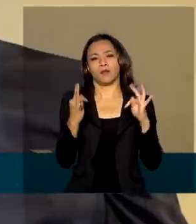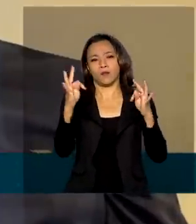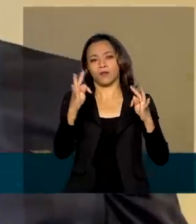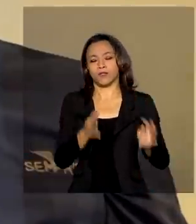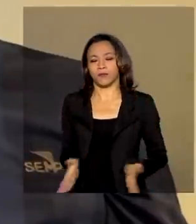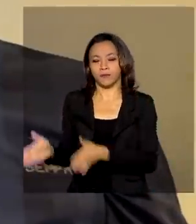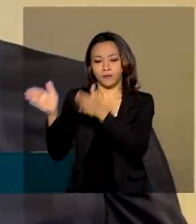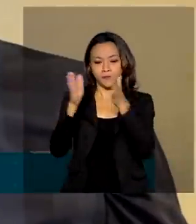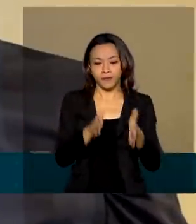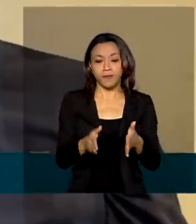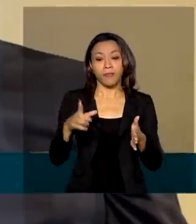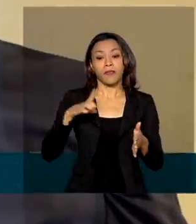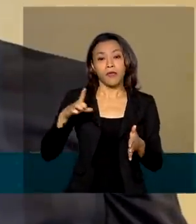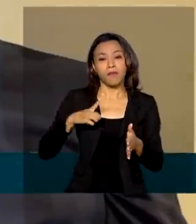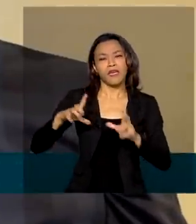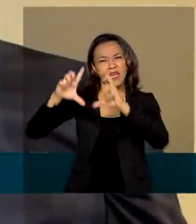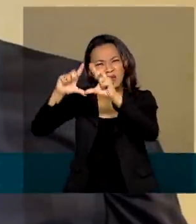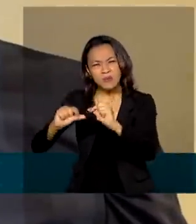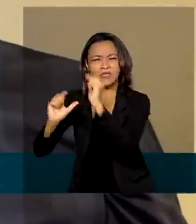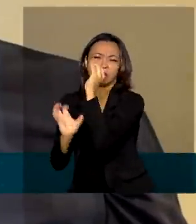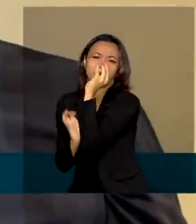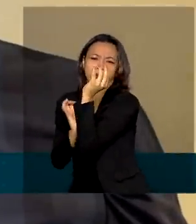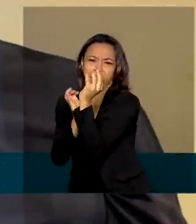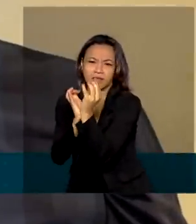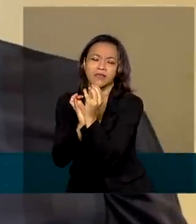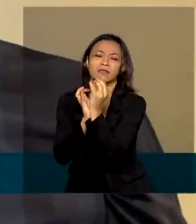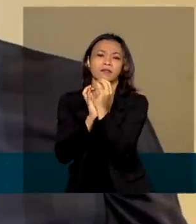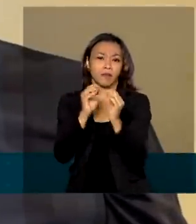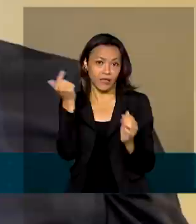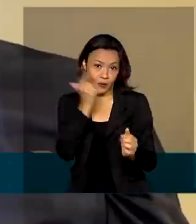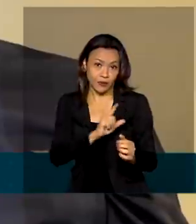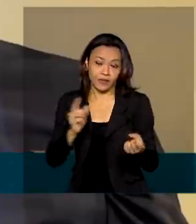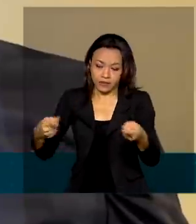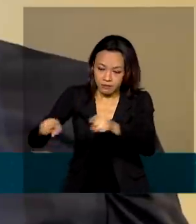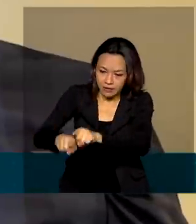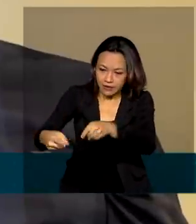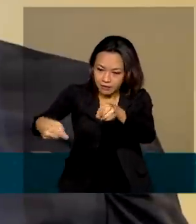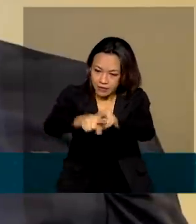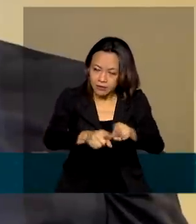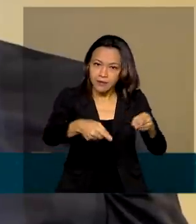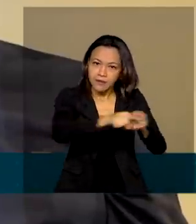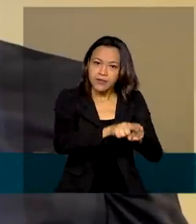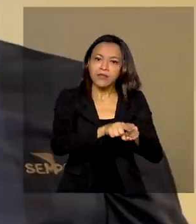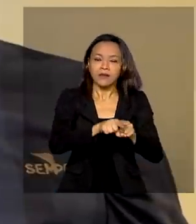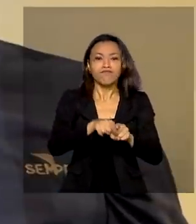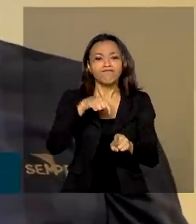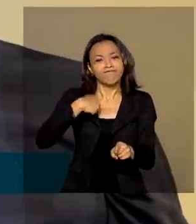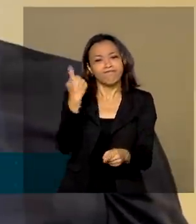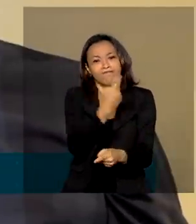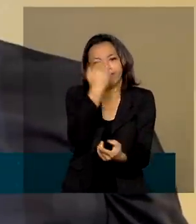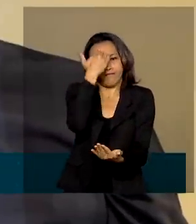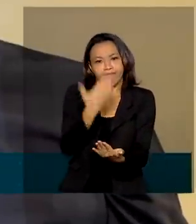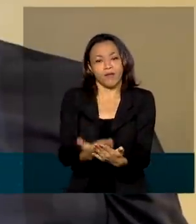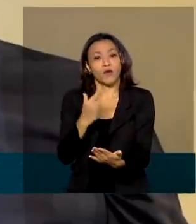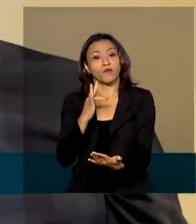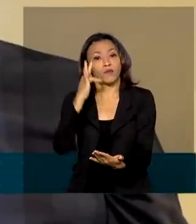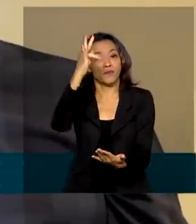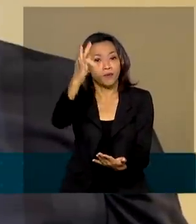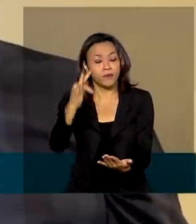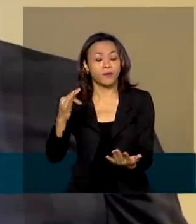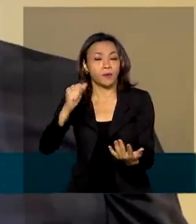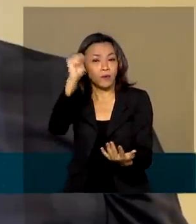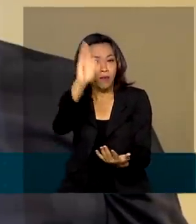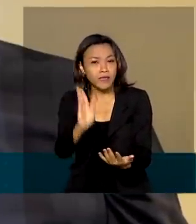menos burocráticos viagens para que essas parcerias aconteça acreditamos que futuramente o Brasil poderá